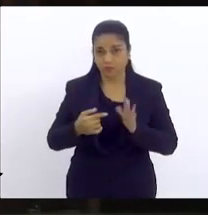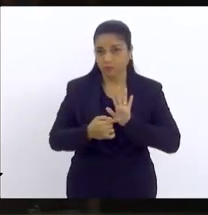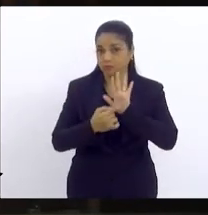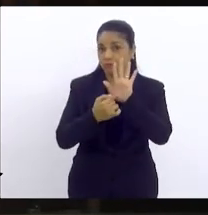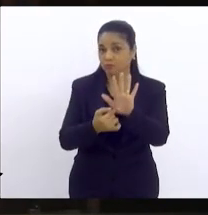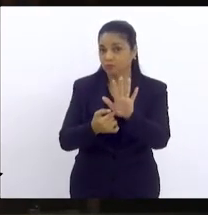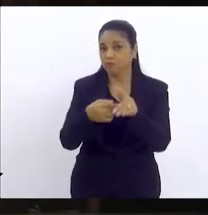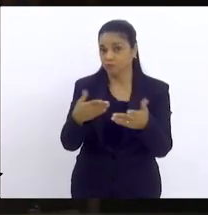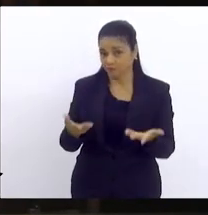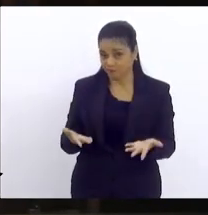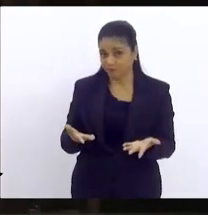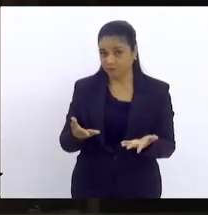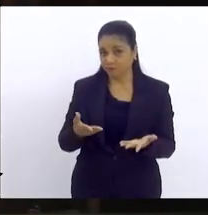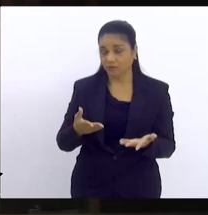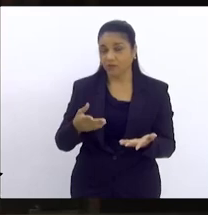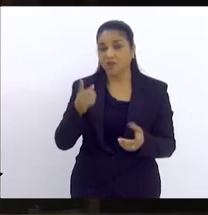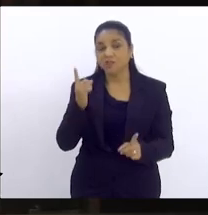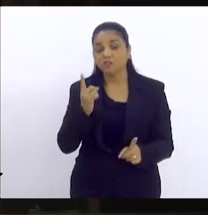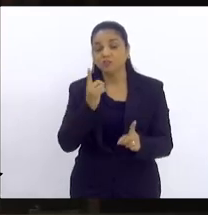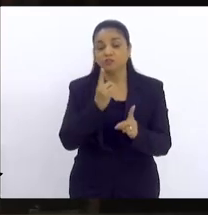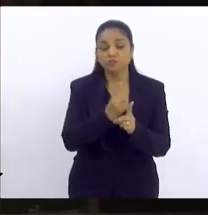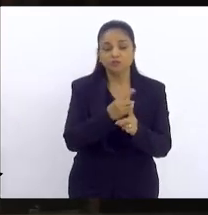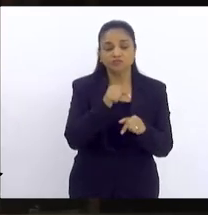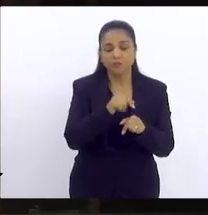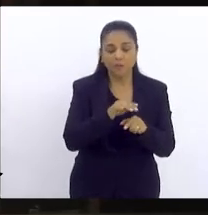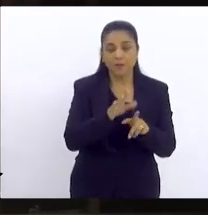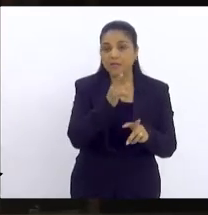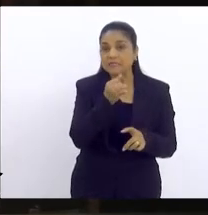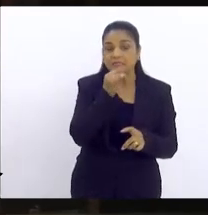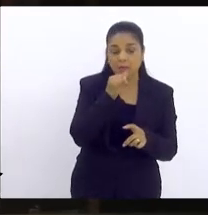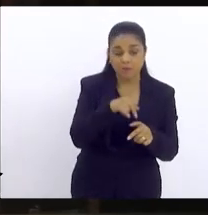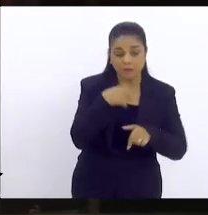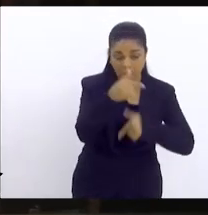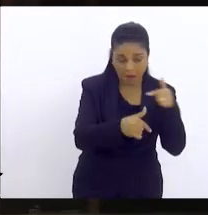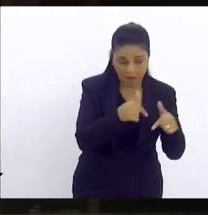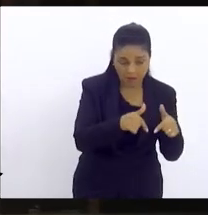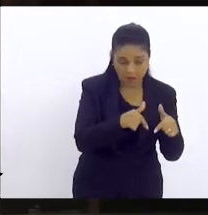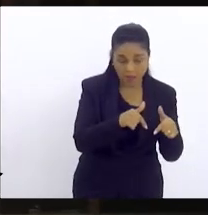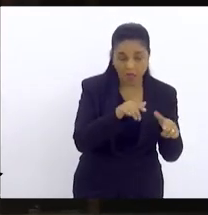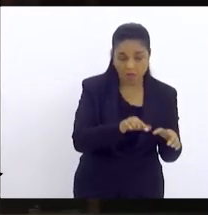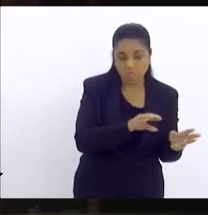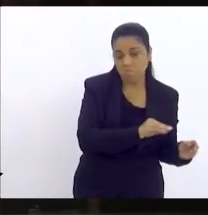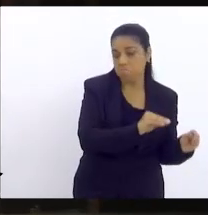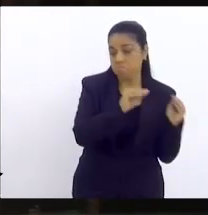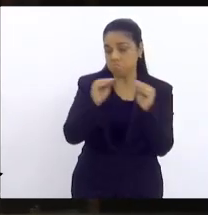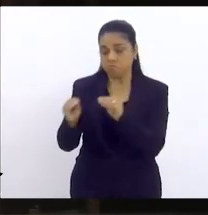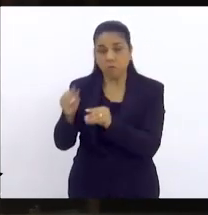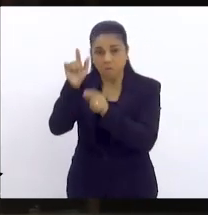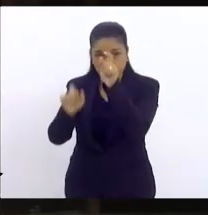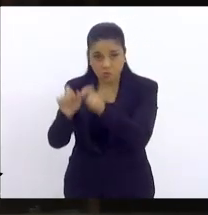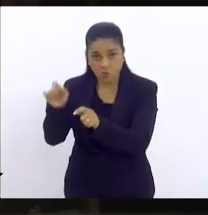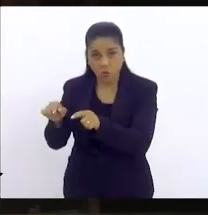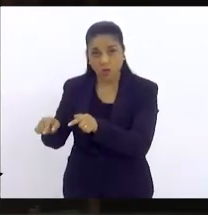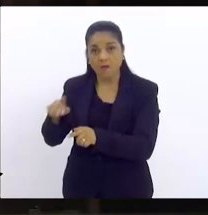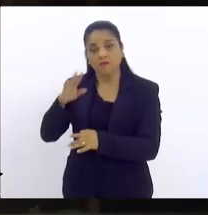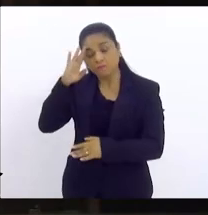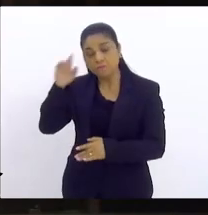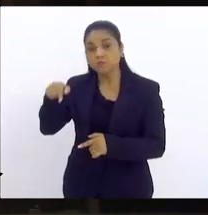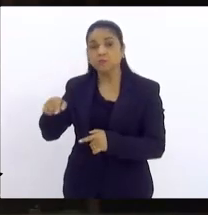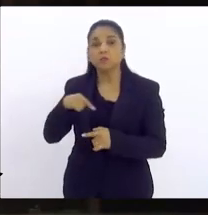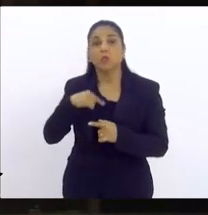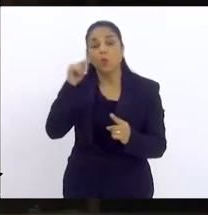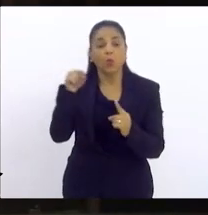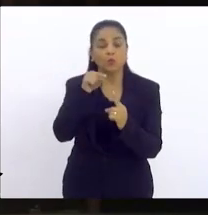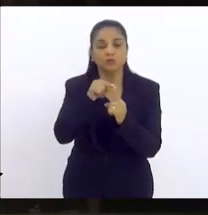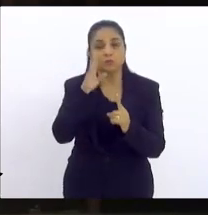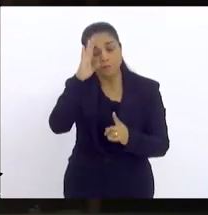descobre um canto para cobrir o outro a gente trabalha em cima de prioridades o que